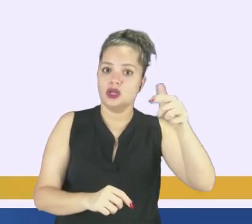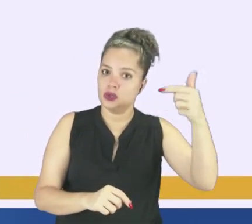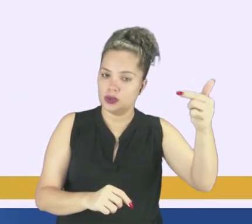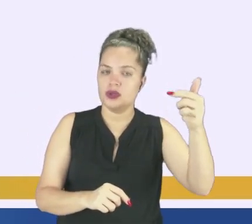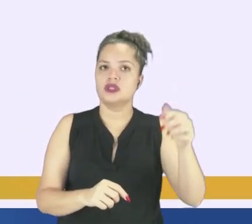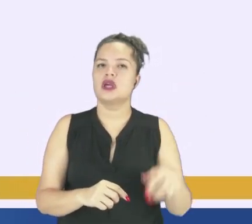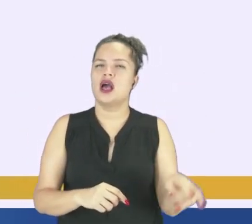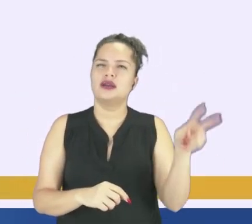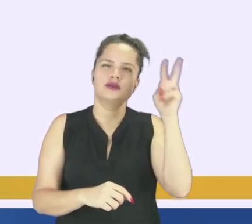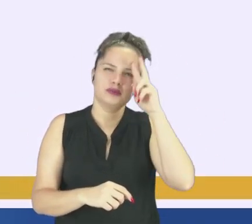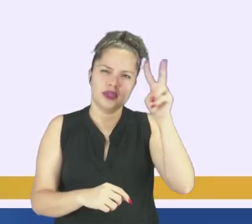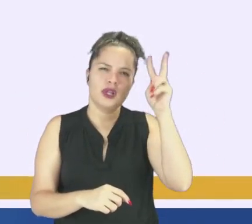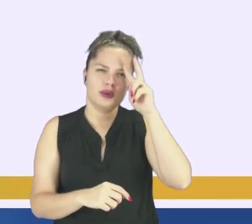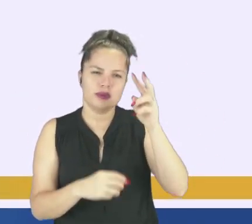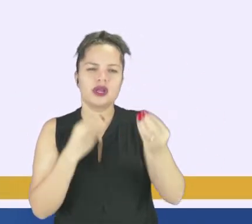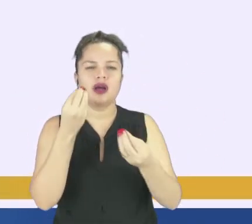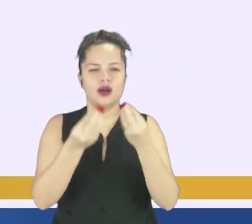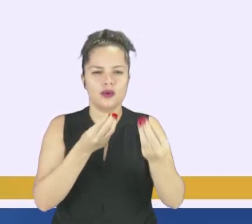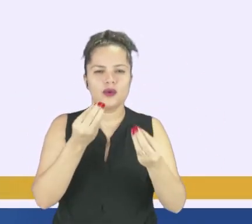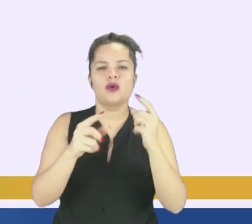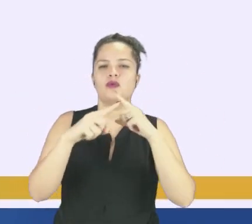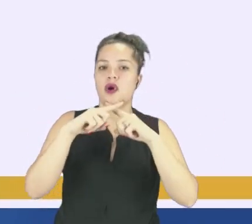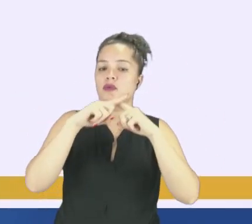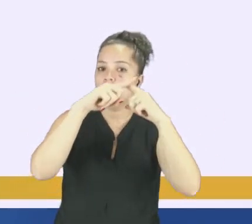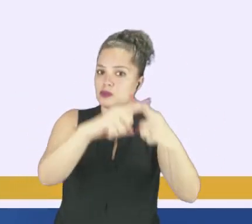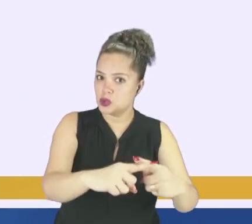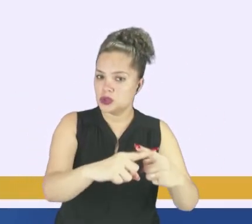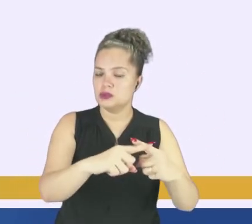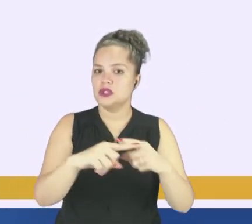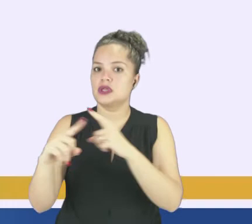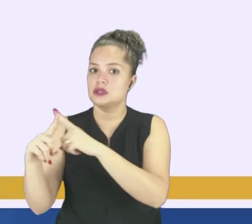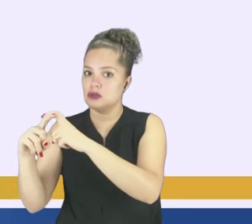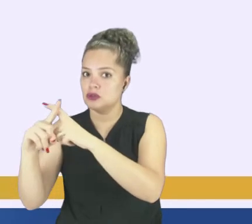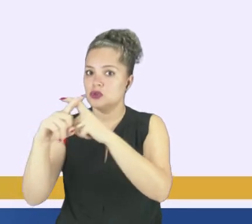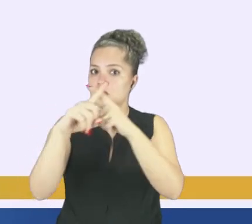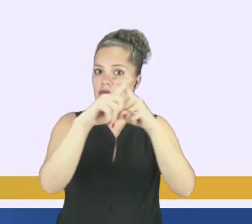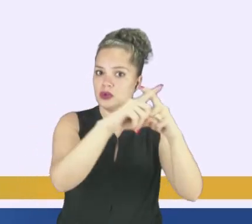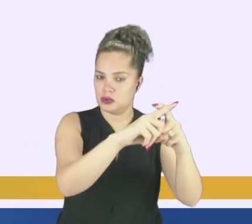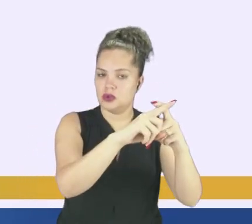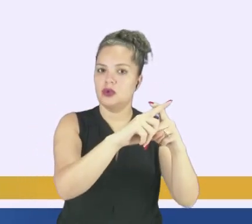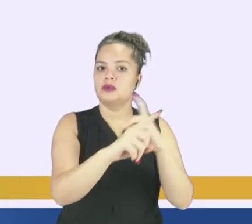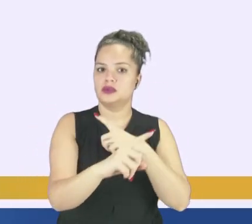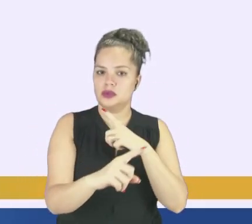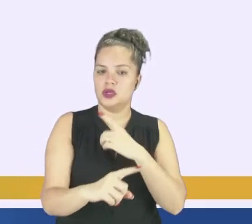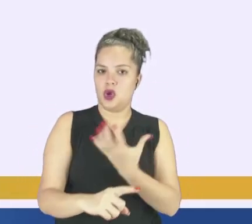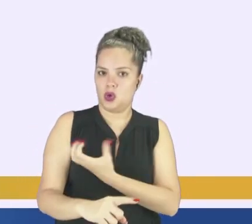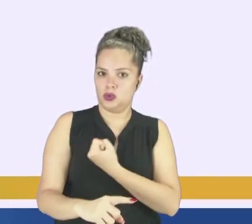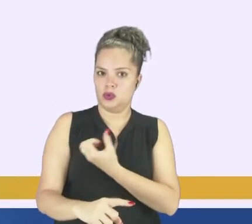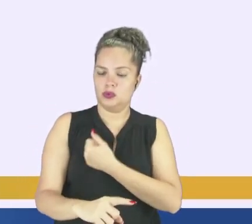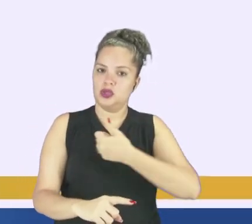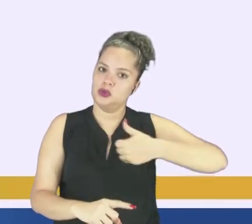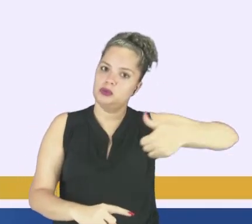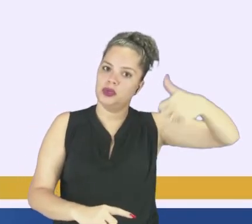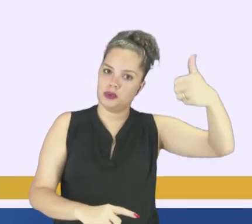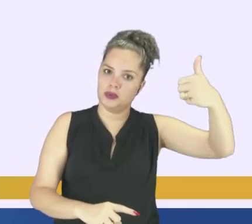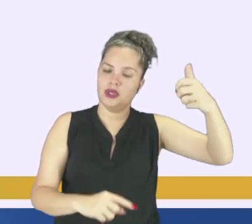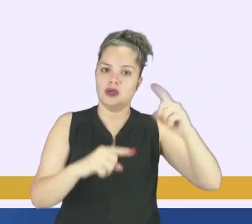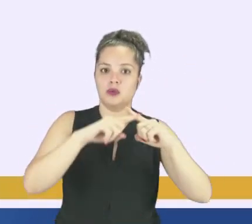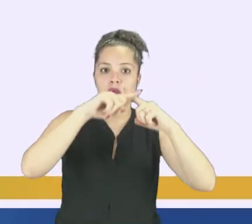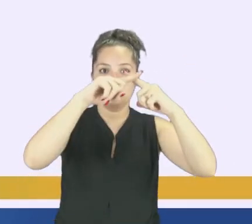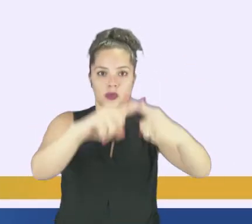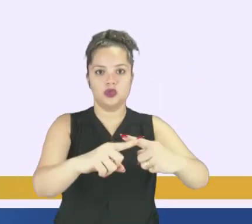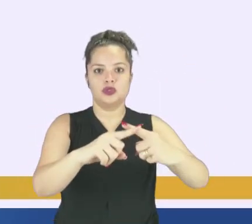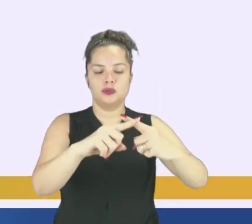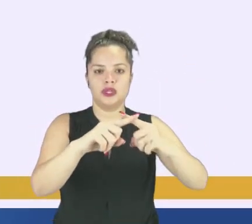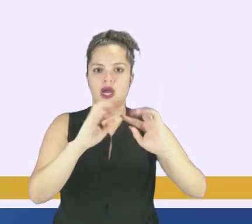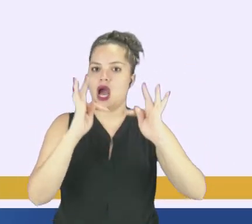retomar e lembrar da multiplicação de polinômio. Você vai pegar cada termo do primeiro polinômio e multiplicar por